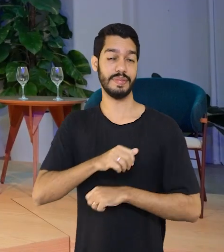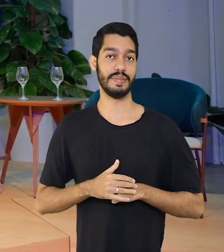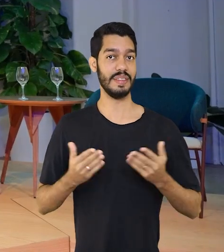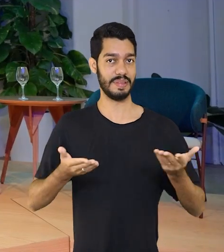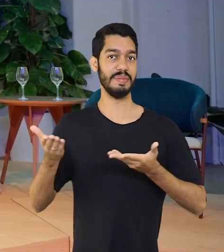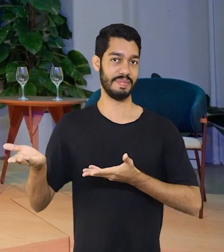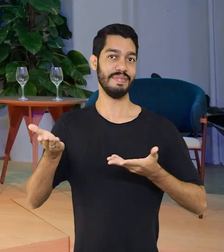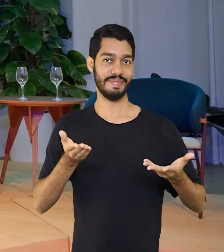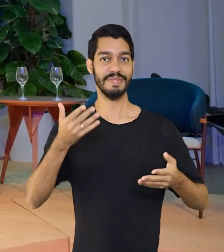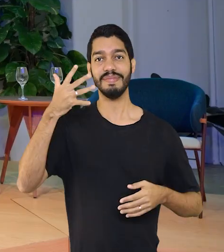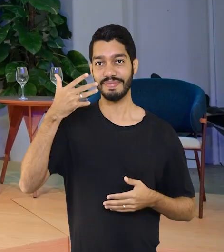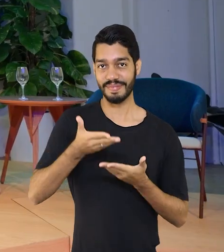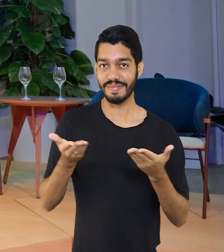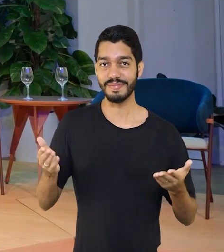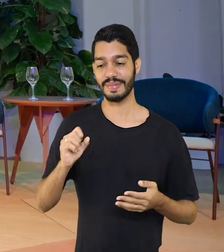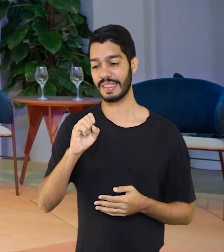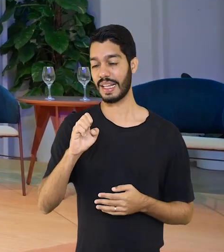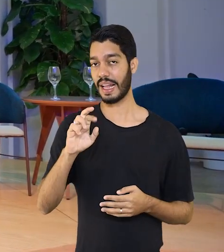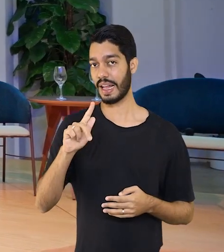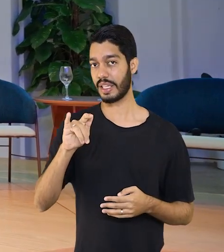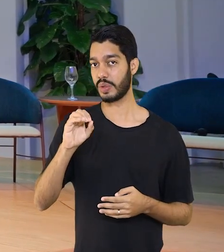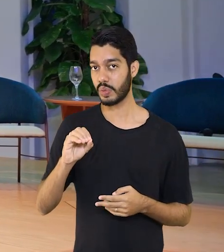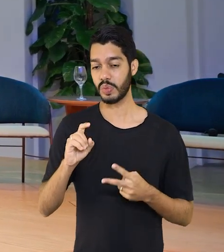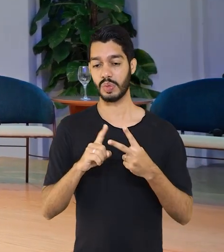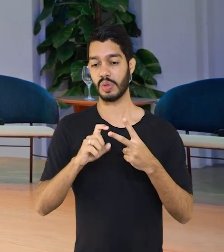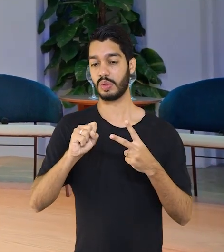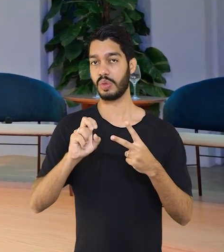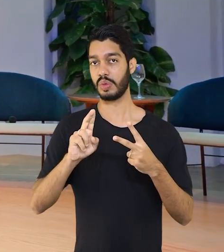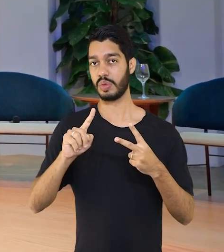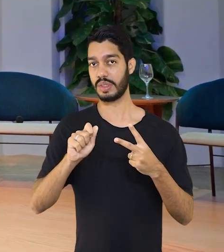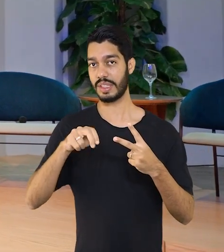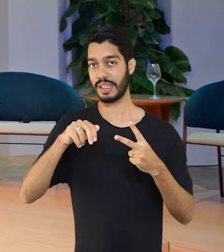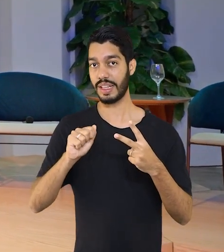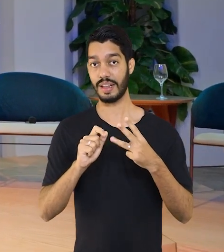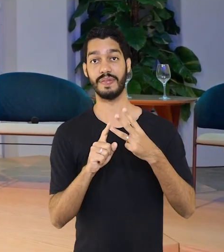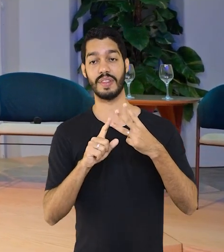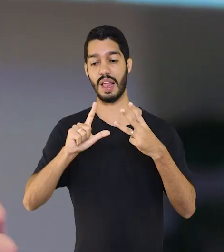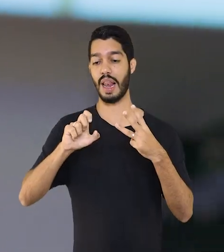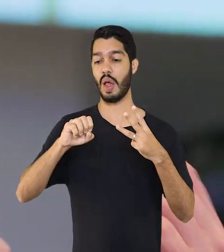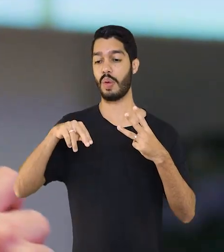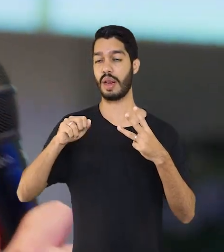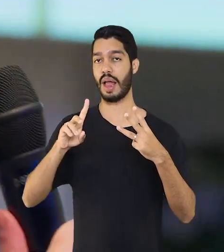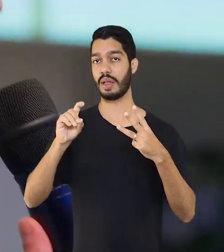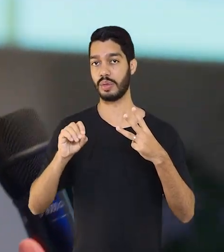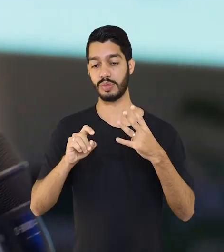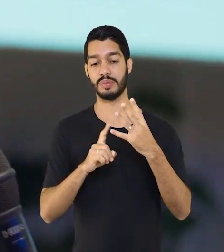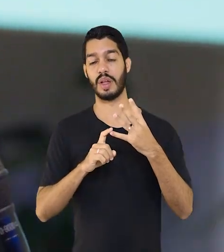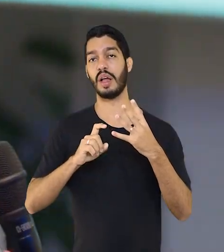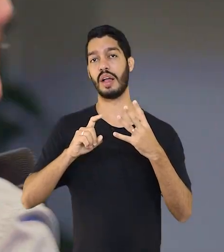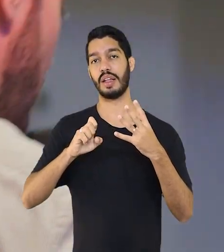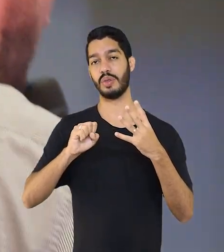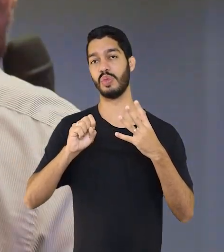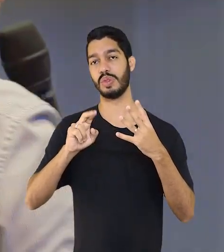E chamar os palestrantes de hoje, Sérgio, Suzana, Leonardo e a doutora Dayana da AFIA. Por favor, fiquem à vontade para